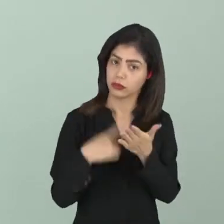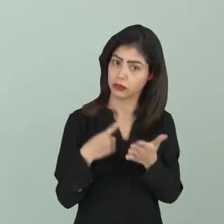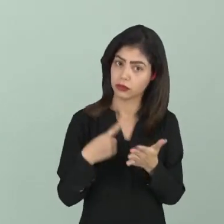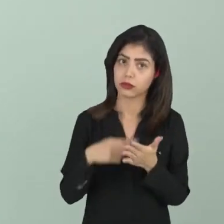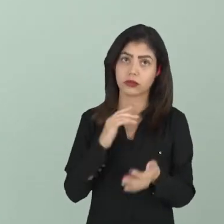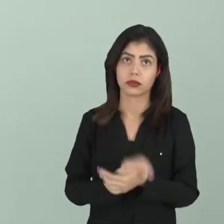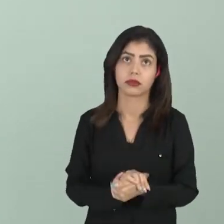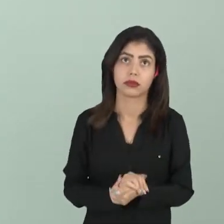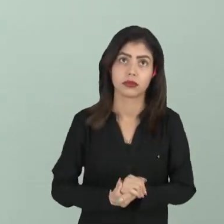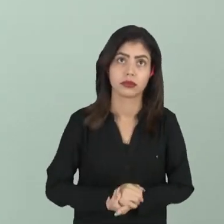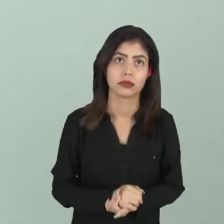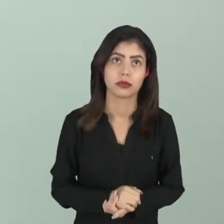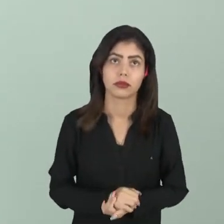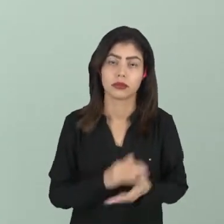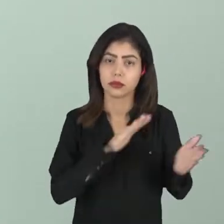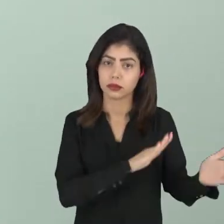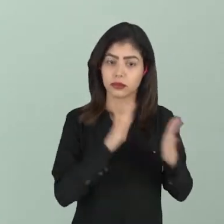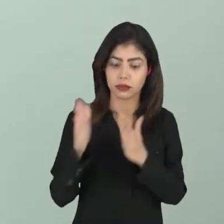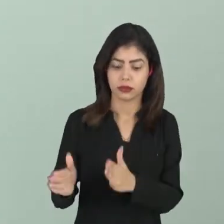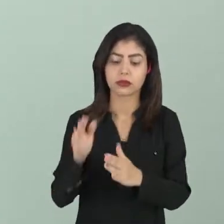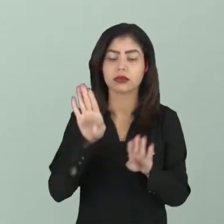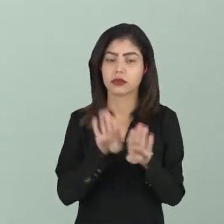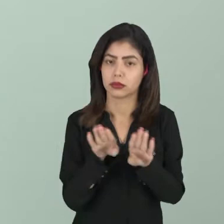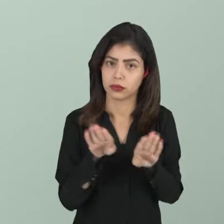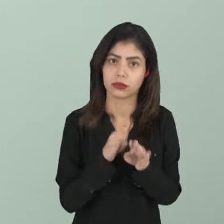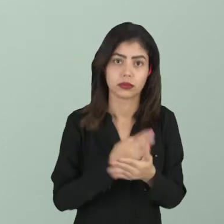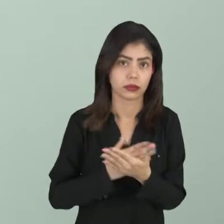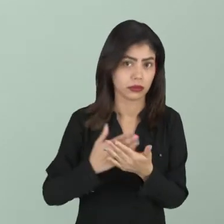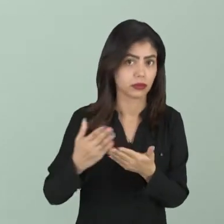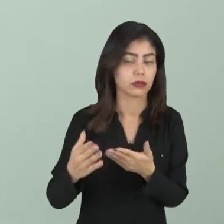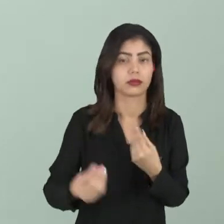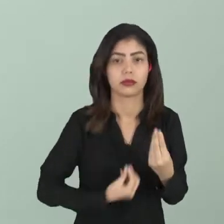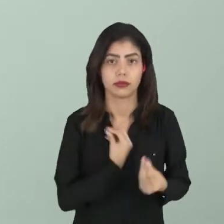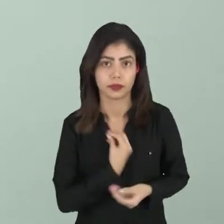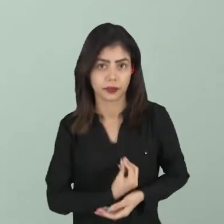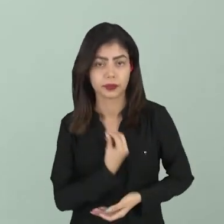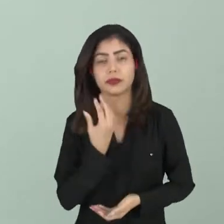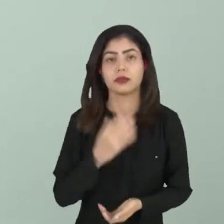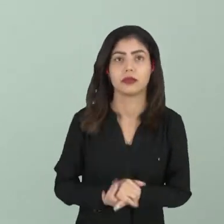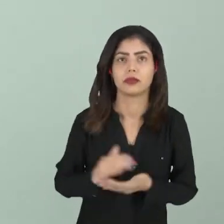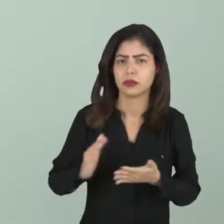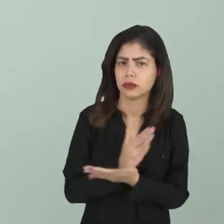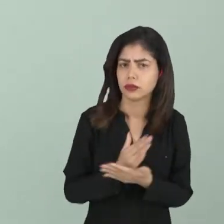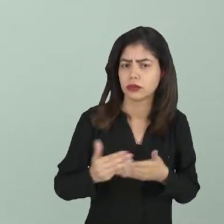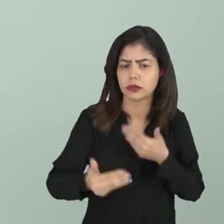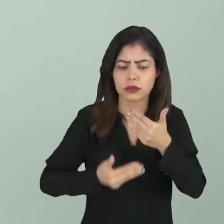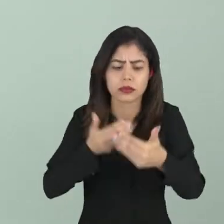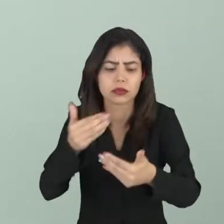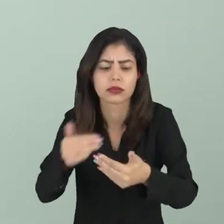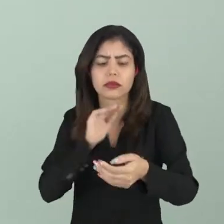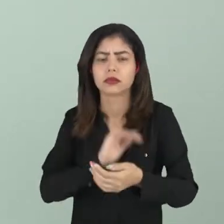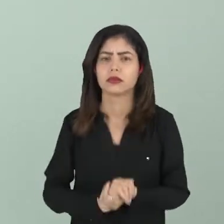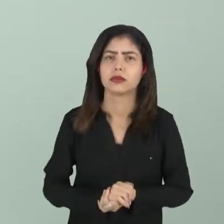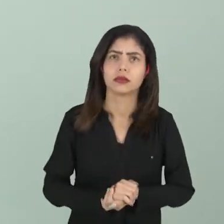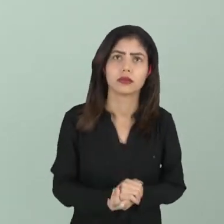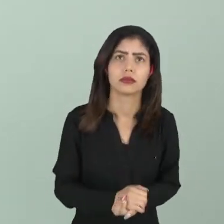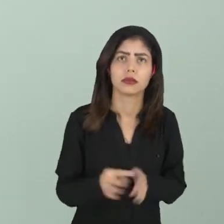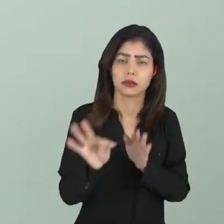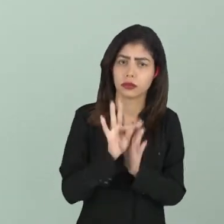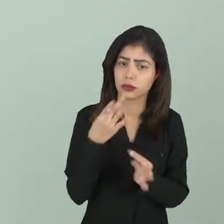pela Kodak. A partir de então, nós começamos a vivenciar alguns processos e